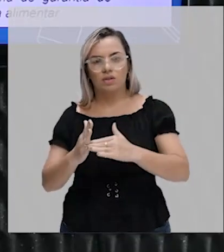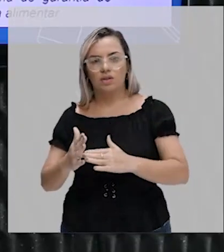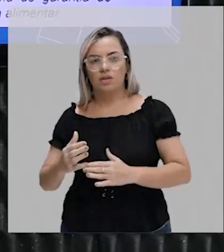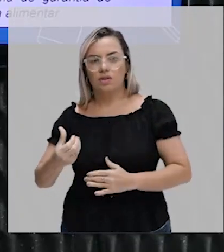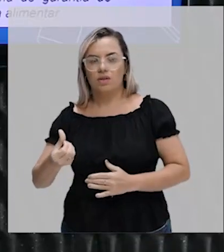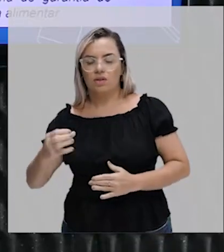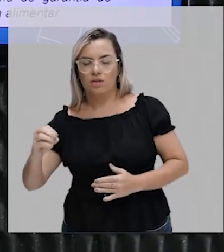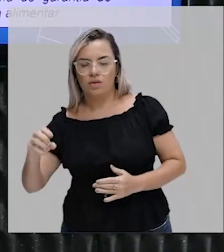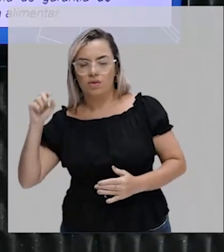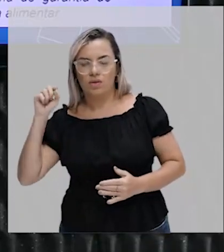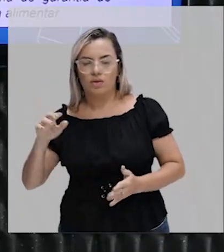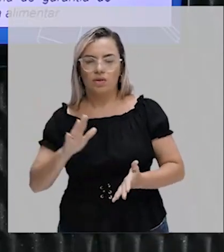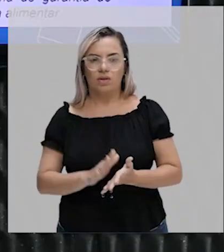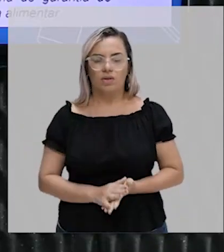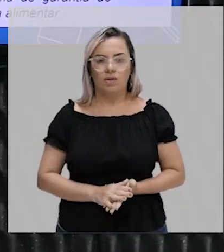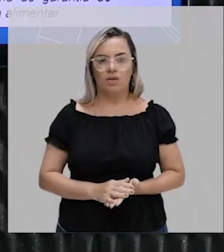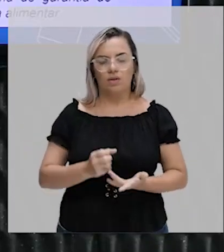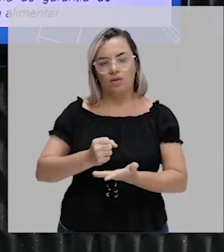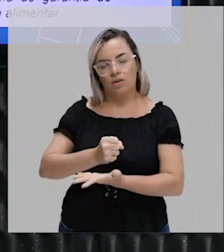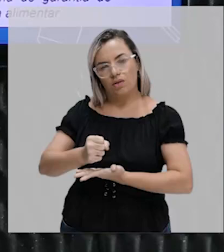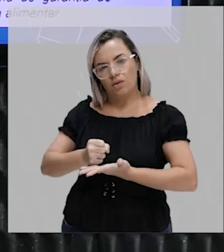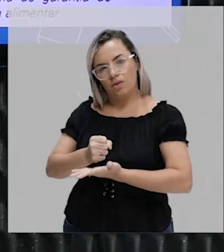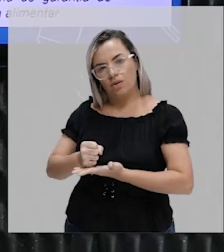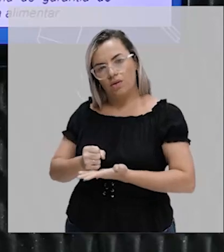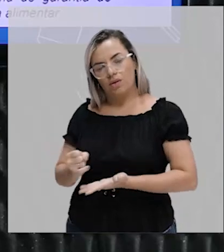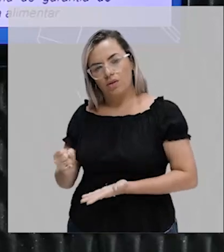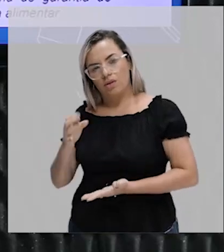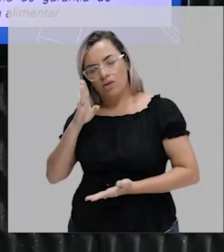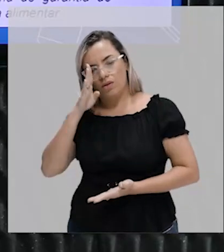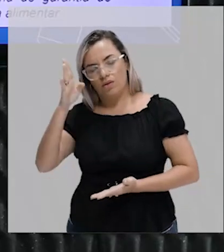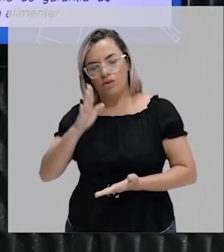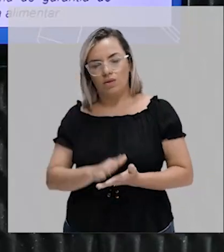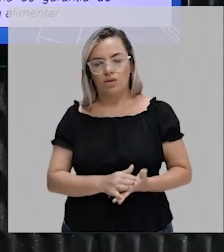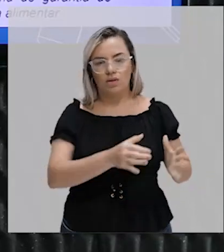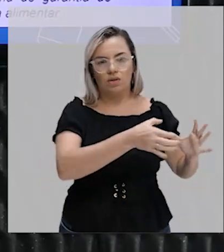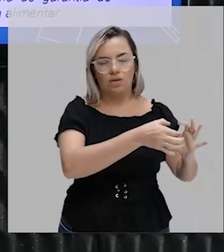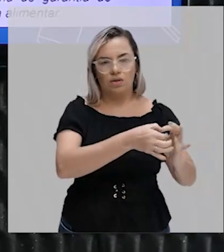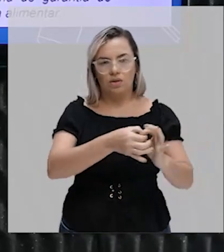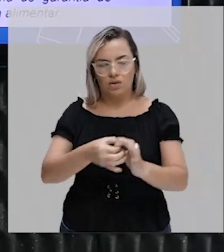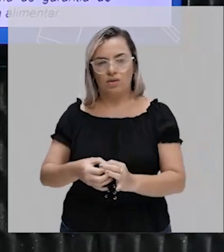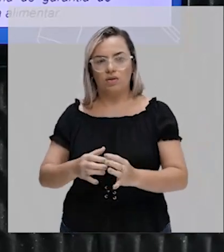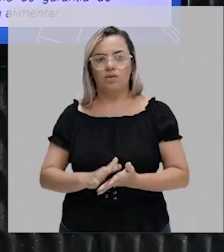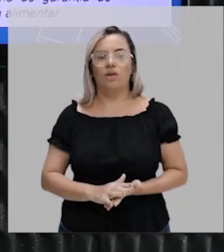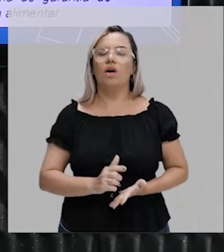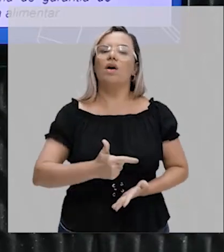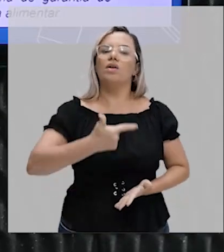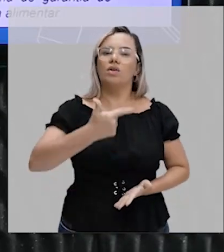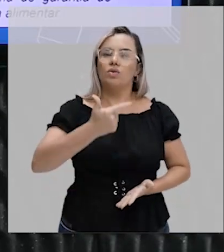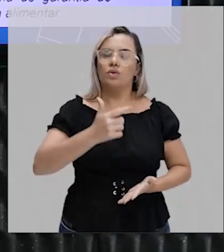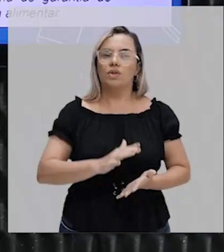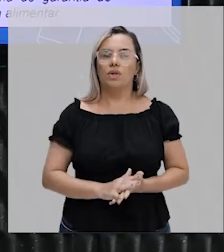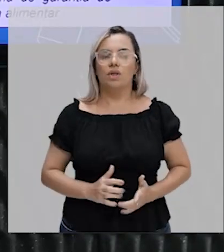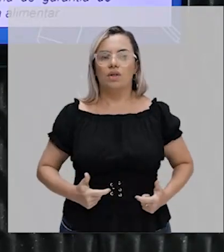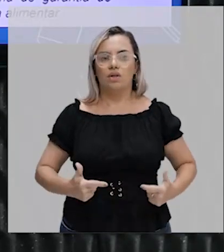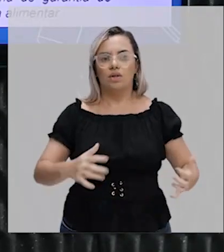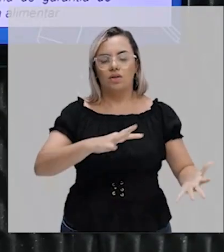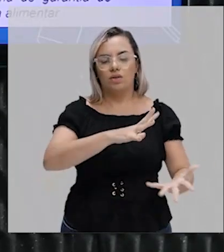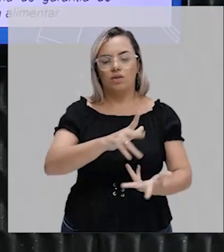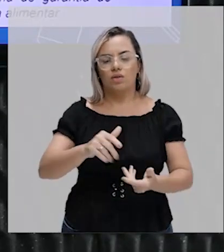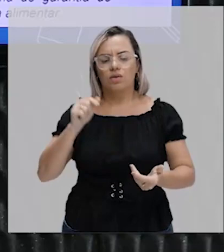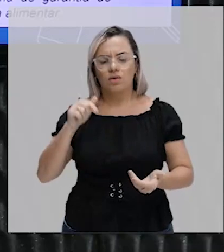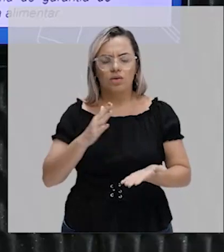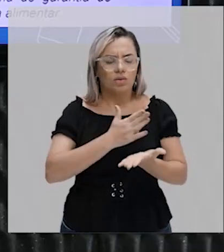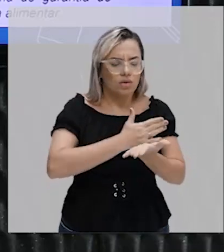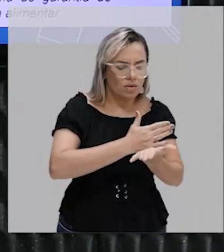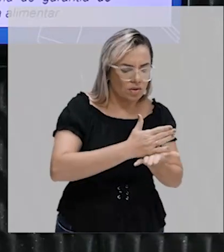60, sendo que as suas bases, tá certo, elas vão surgir ainda no contexto da Segunda Guerra Mundial. O que vai acontecer nesse contexto